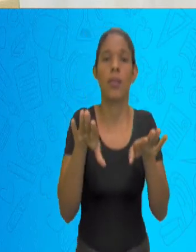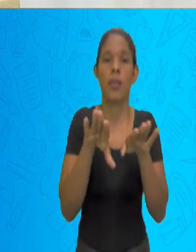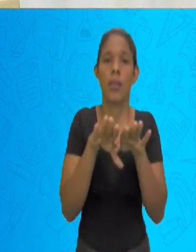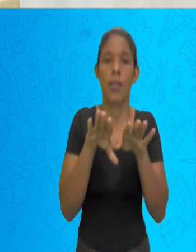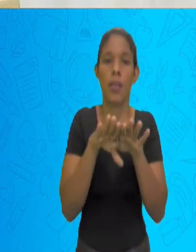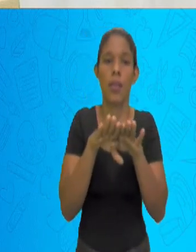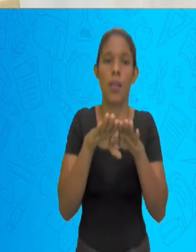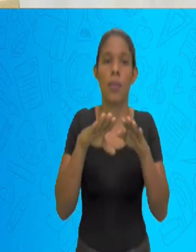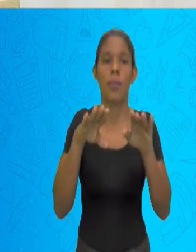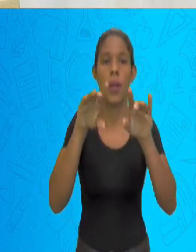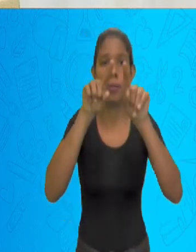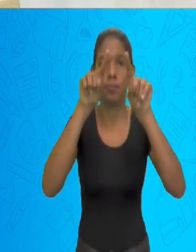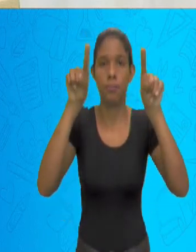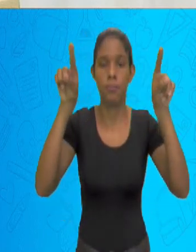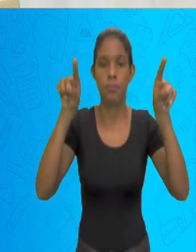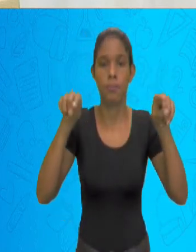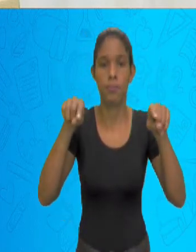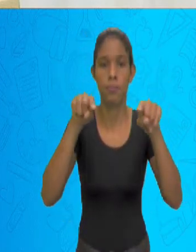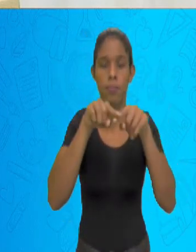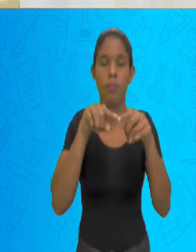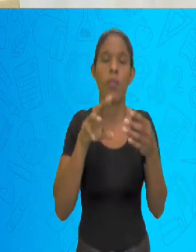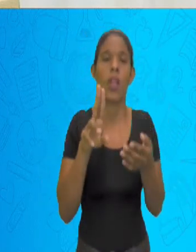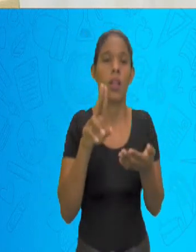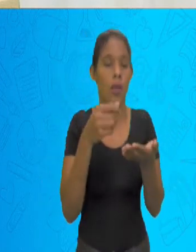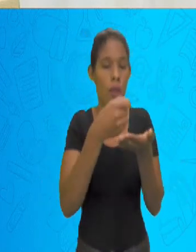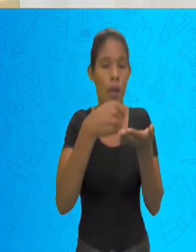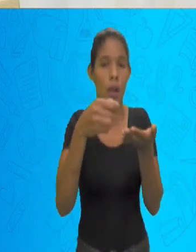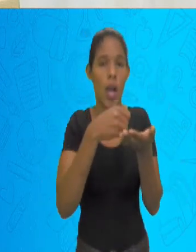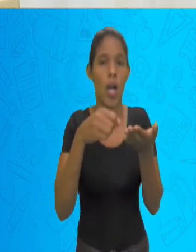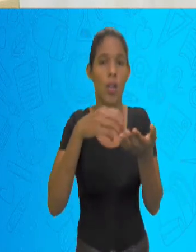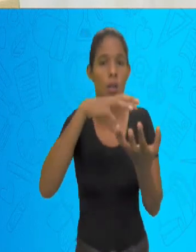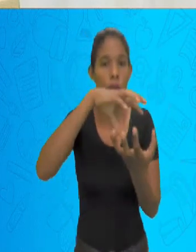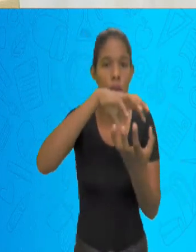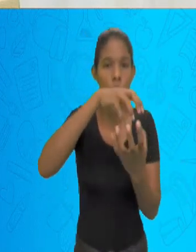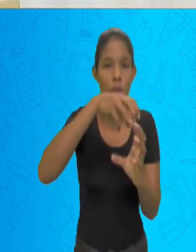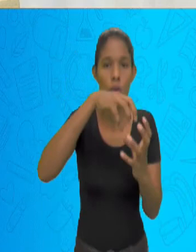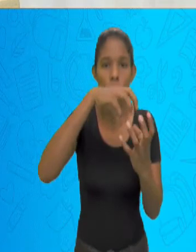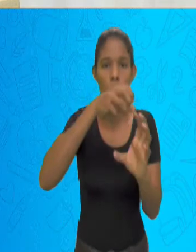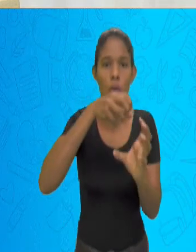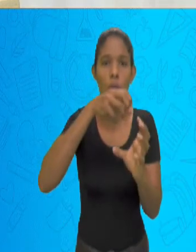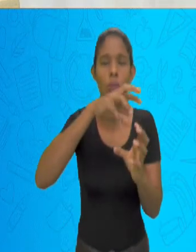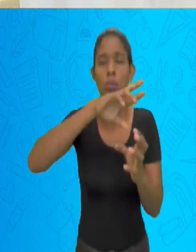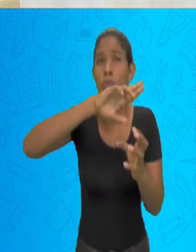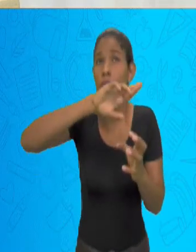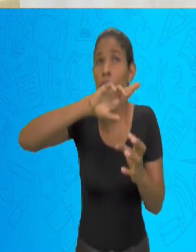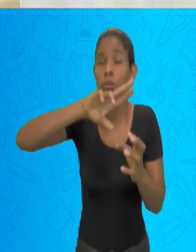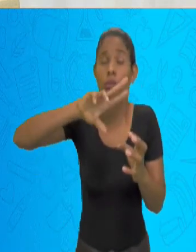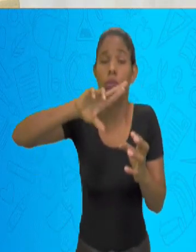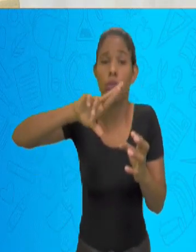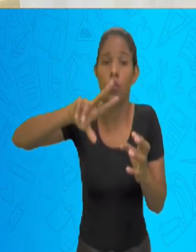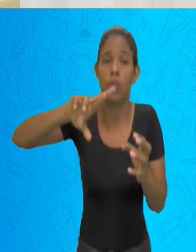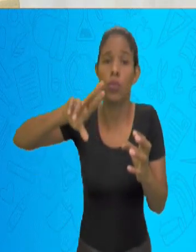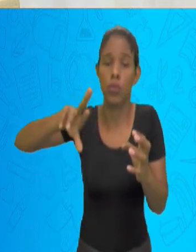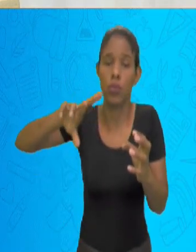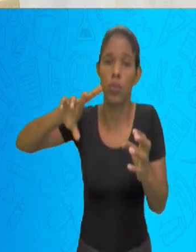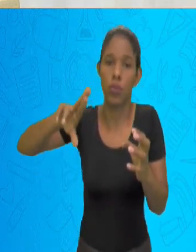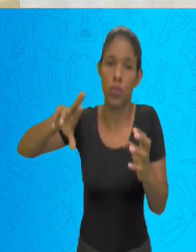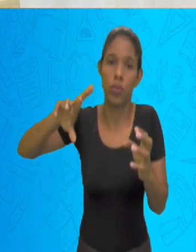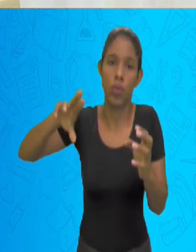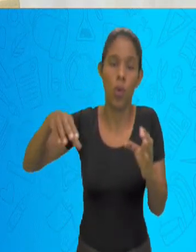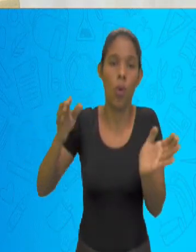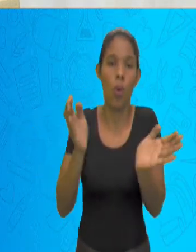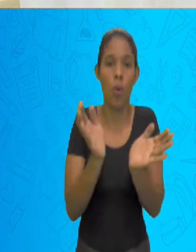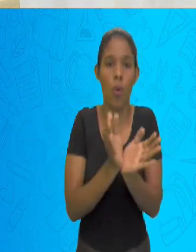retangulares. Então, anotem aí, o cubo, né? E os prismas fazem parte aqui